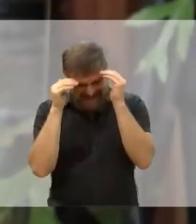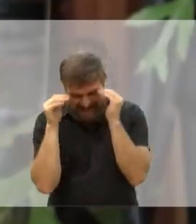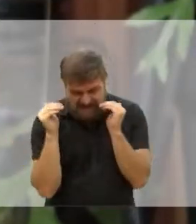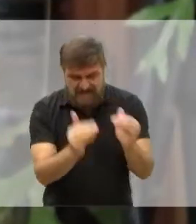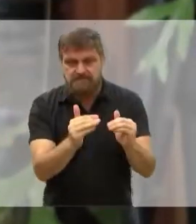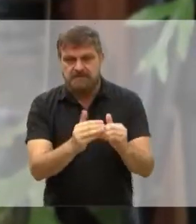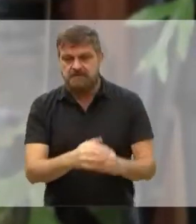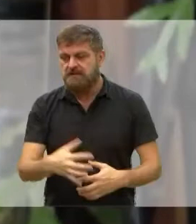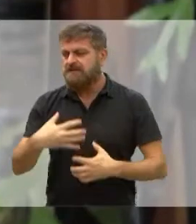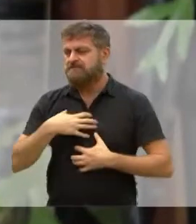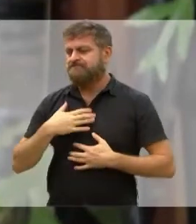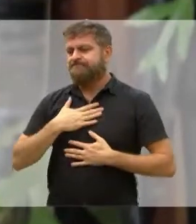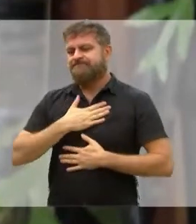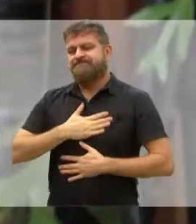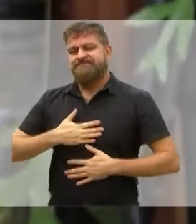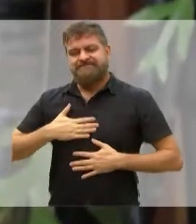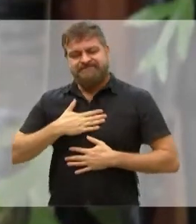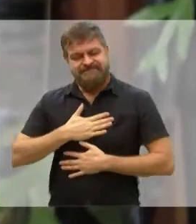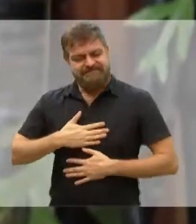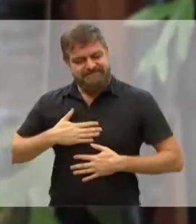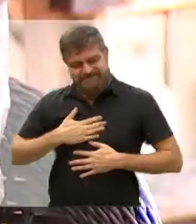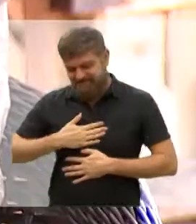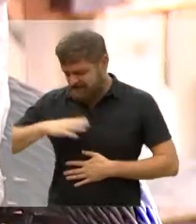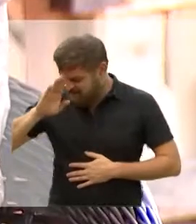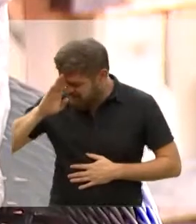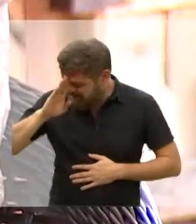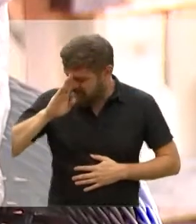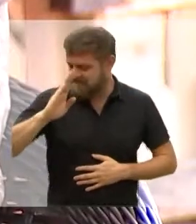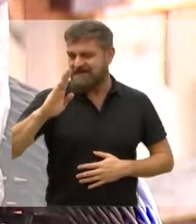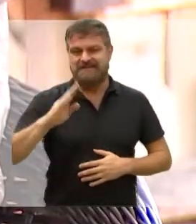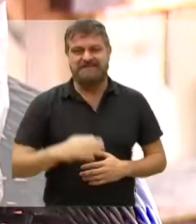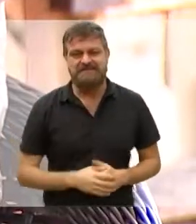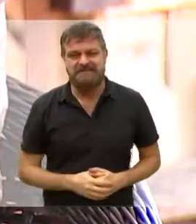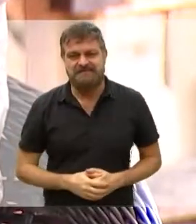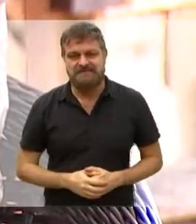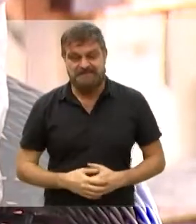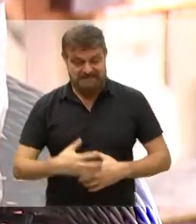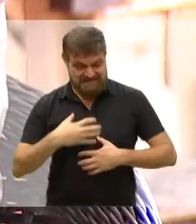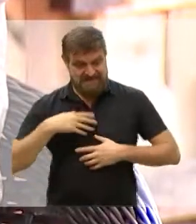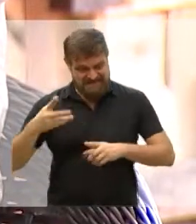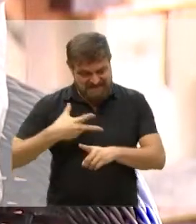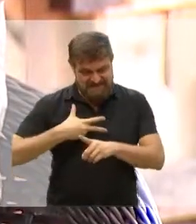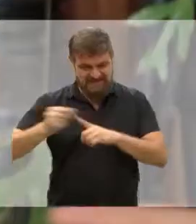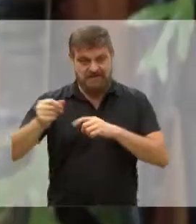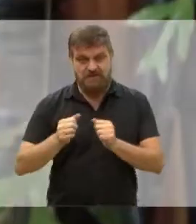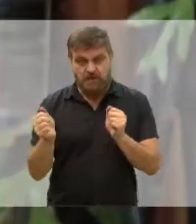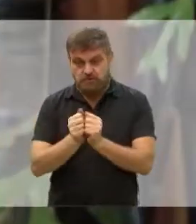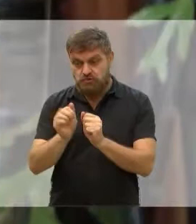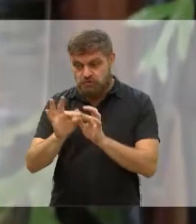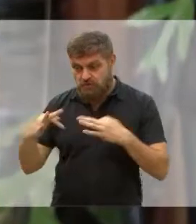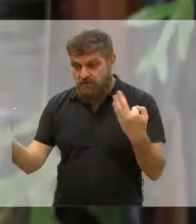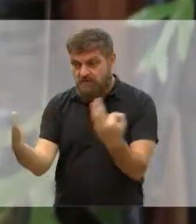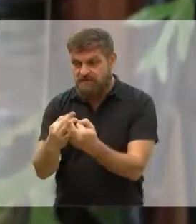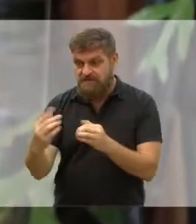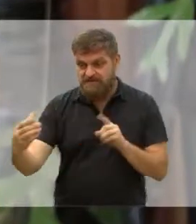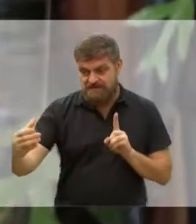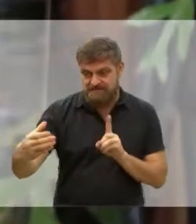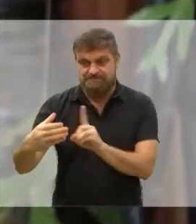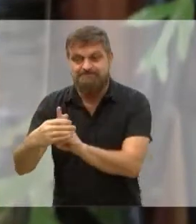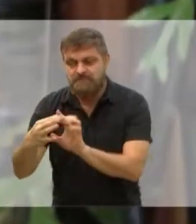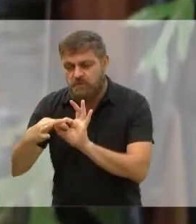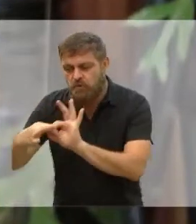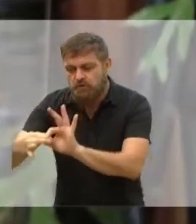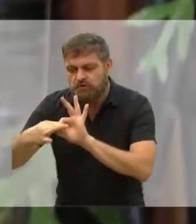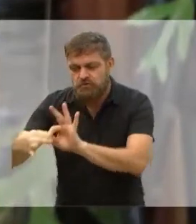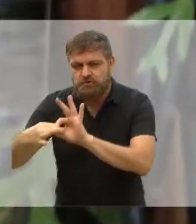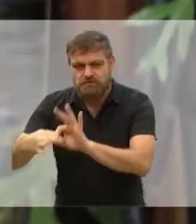respeitar, isso para mim é o que motiva, é o que ganha nosso dia. Você se sente vitorioso junto com a família? Com toda certeza,